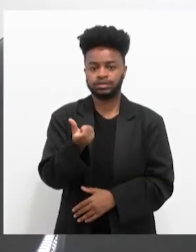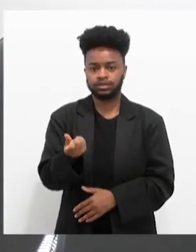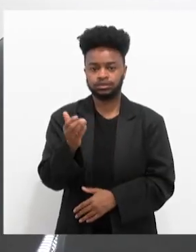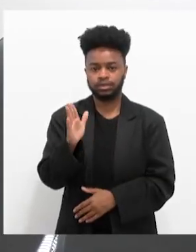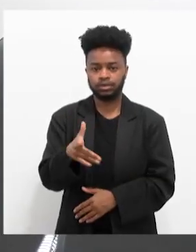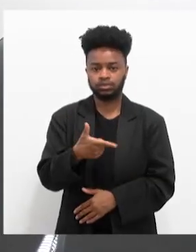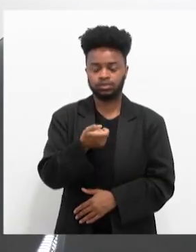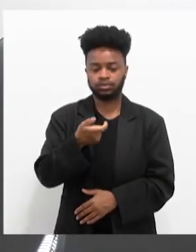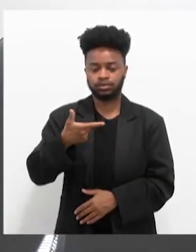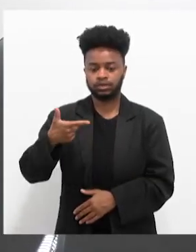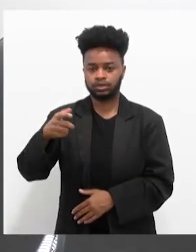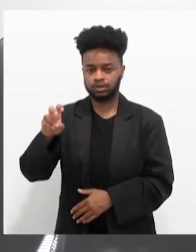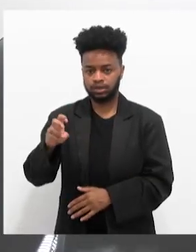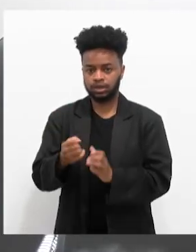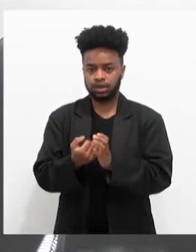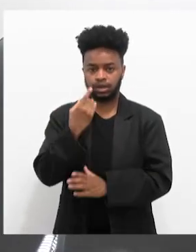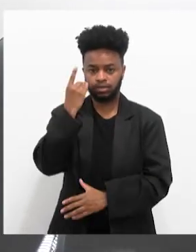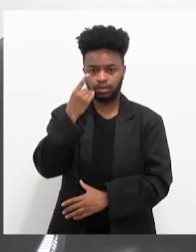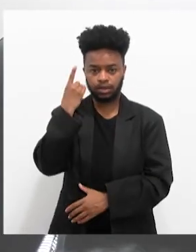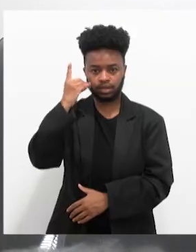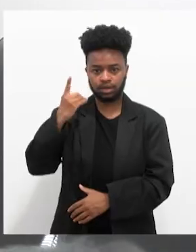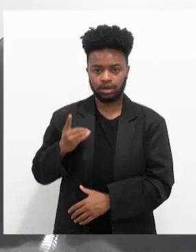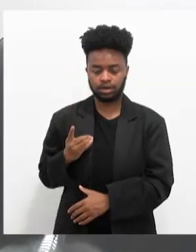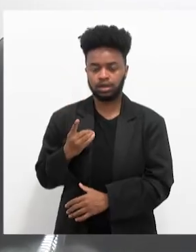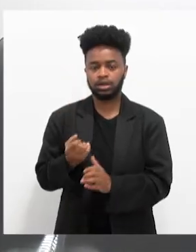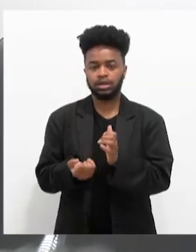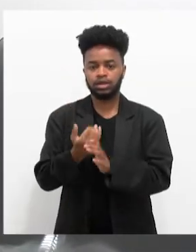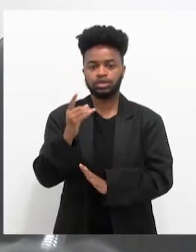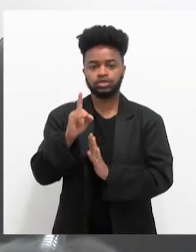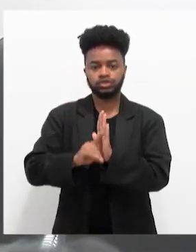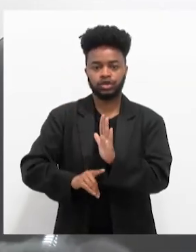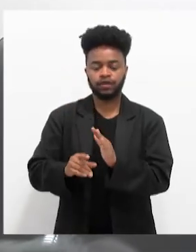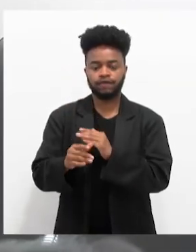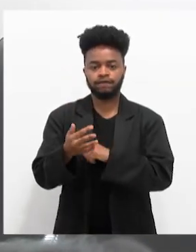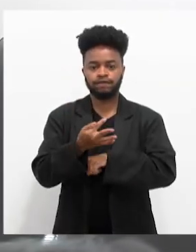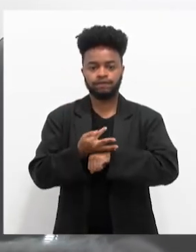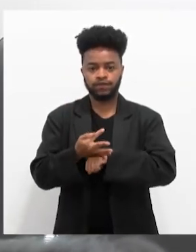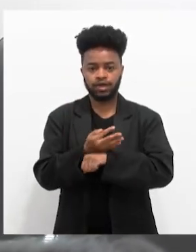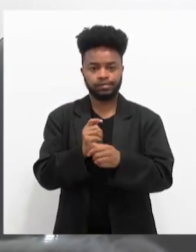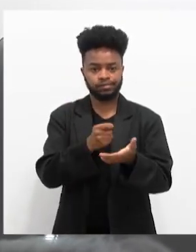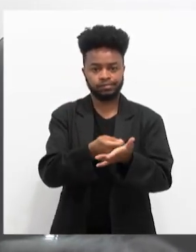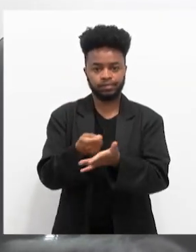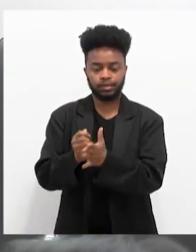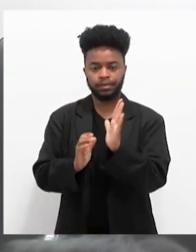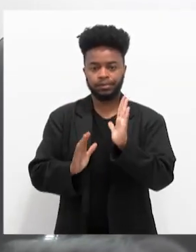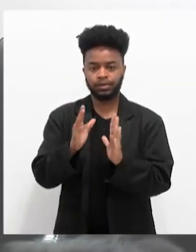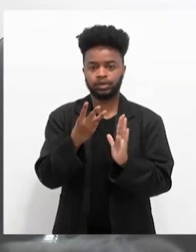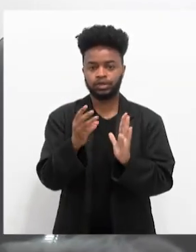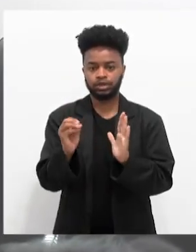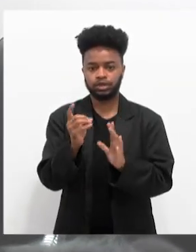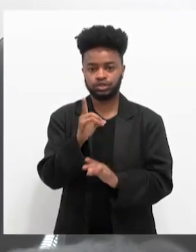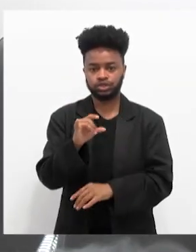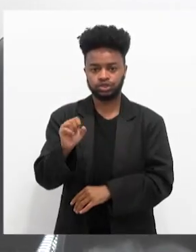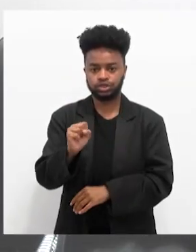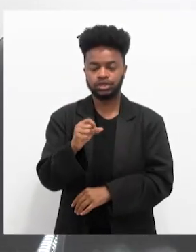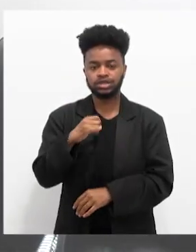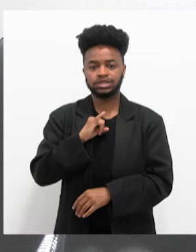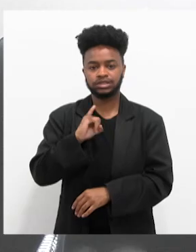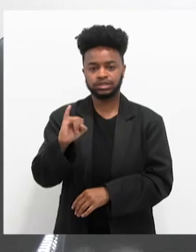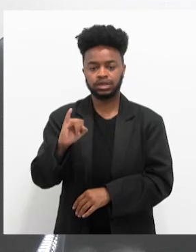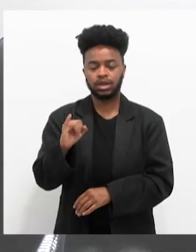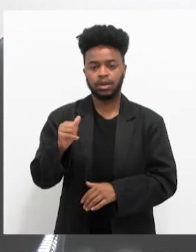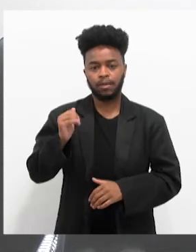de autoria da deputada Dani Balbi, que estabelece o direito de férias remuneradas de 30 dias para bolsistas de